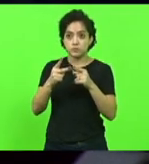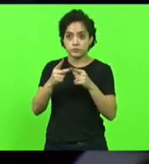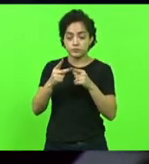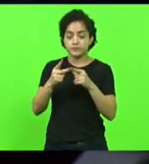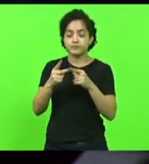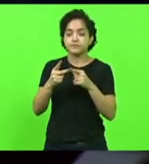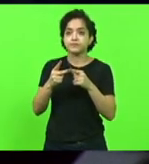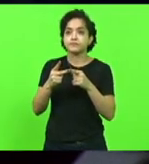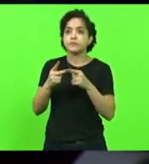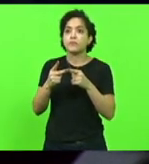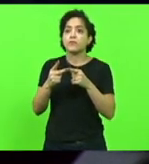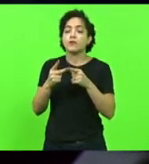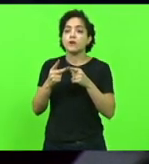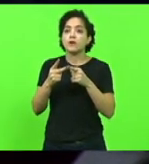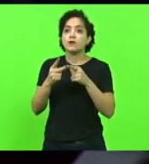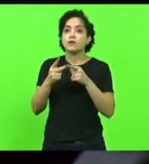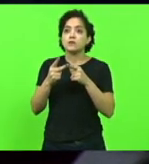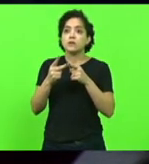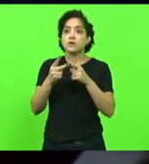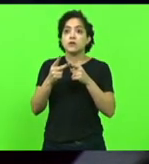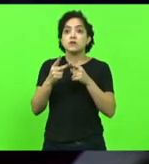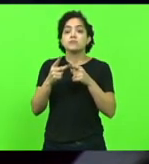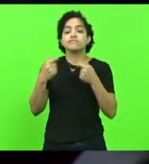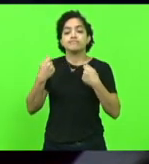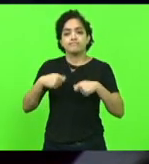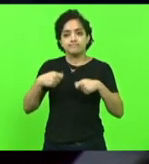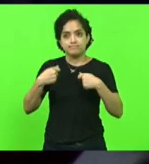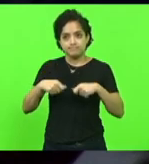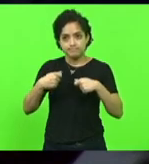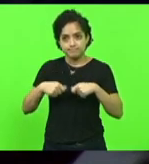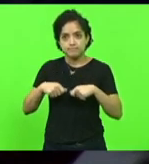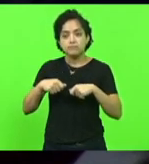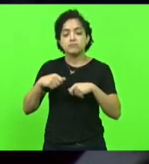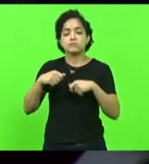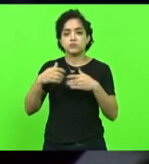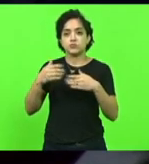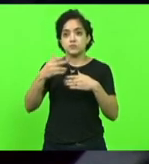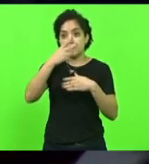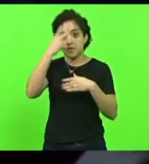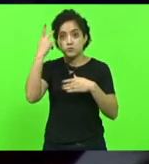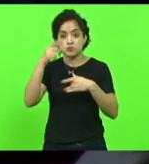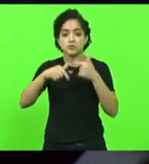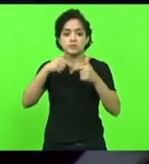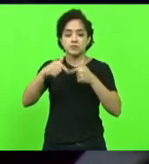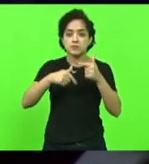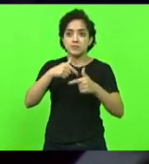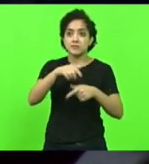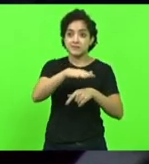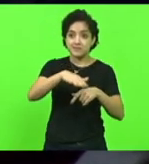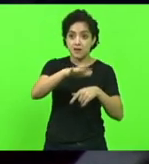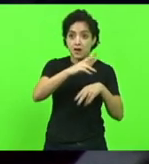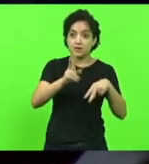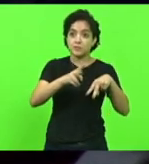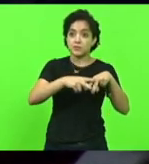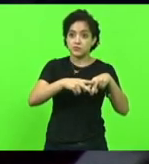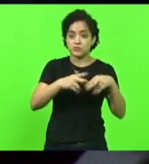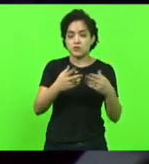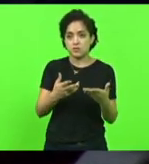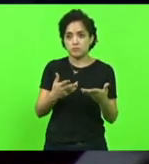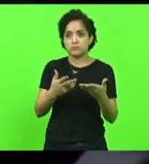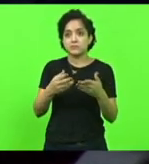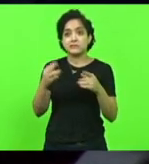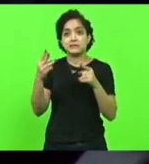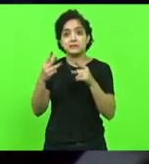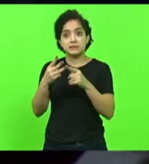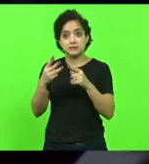segundo, deputada Dirce, nós precisamos de mais gente no sistema prisional. Terceiro, é um